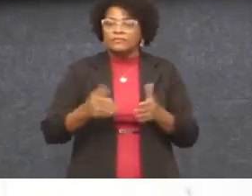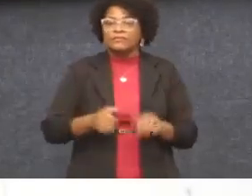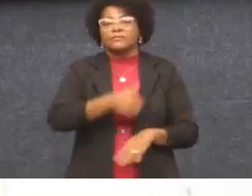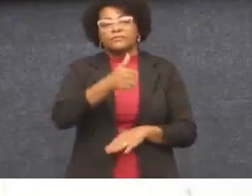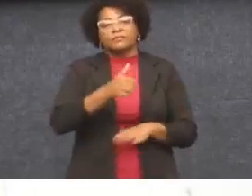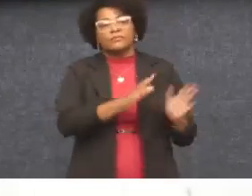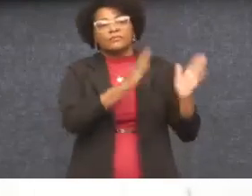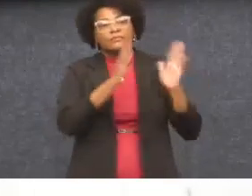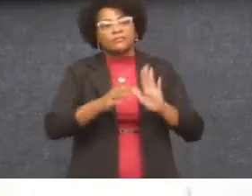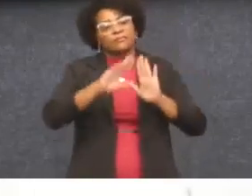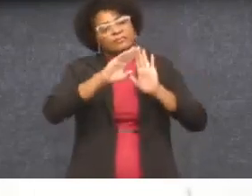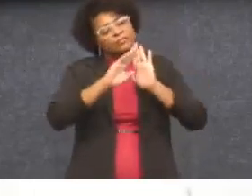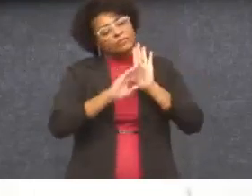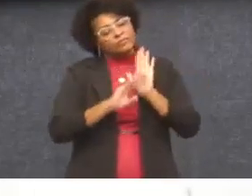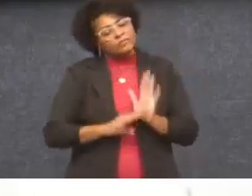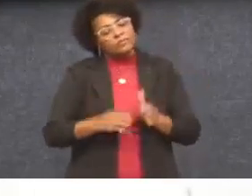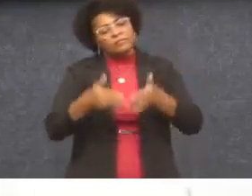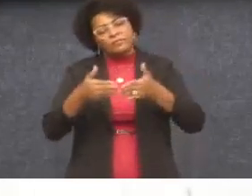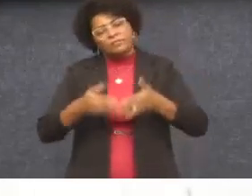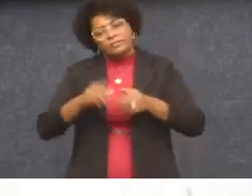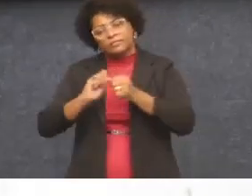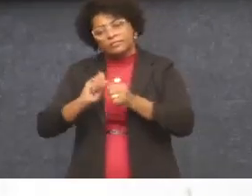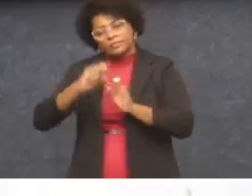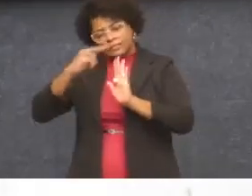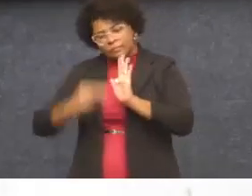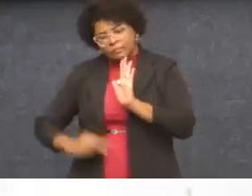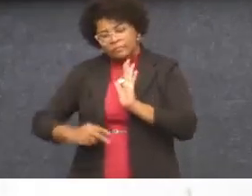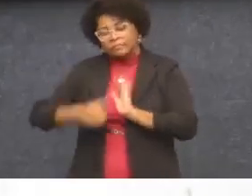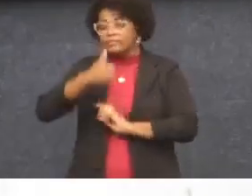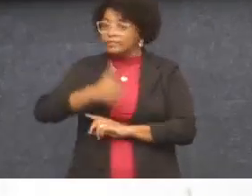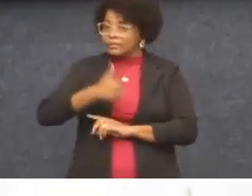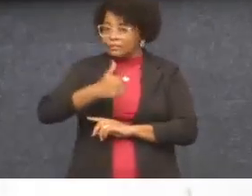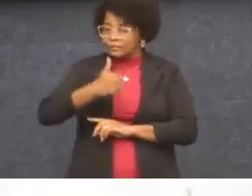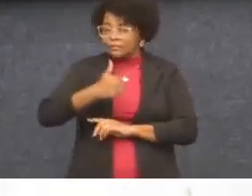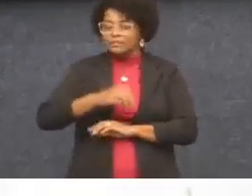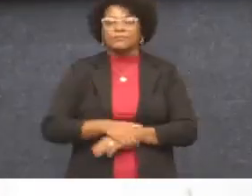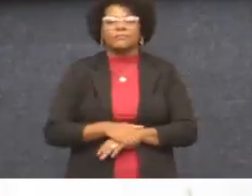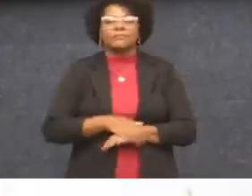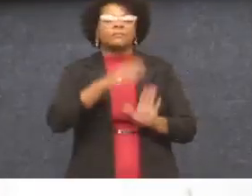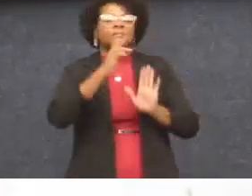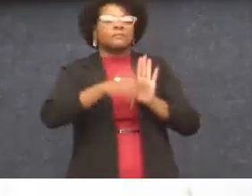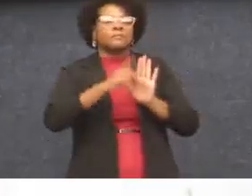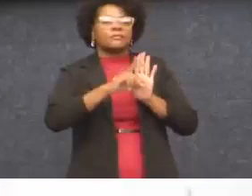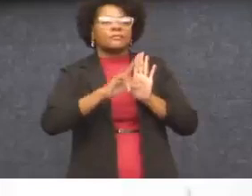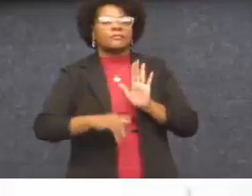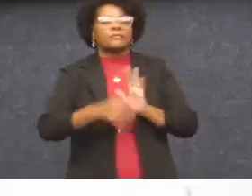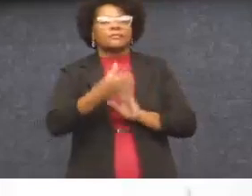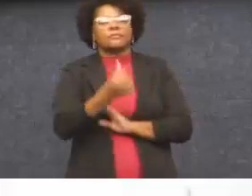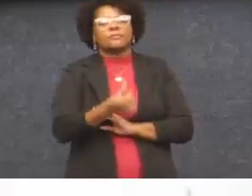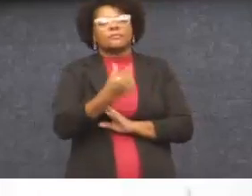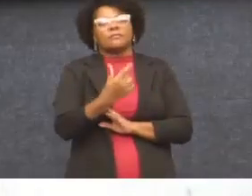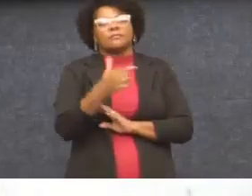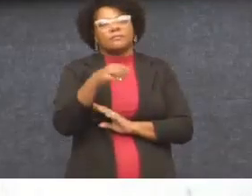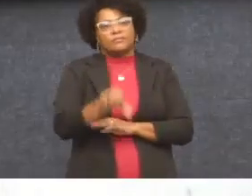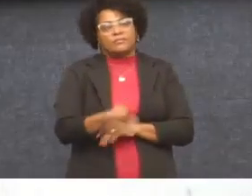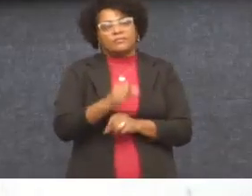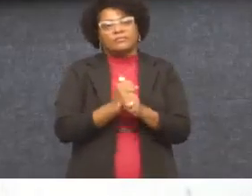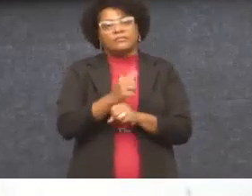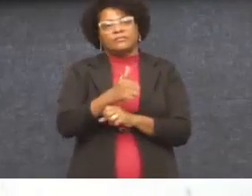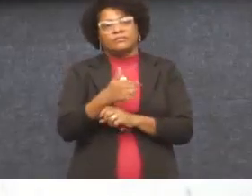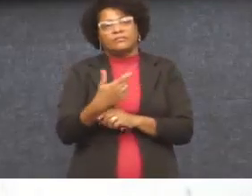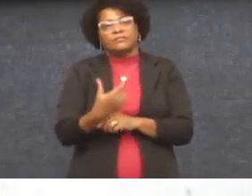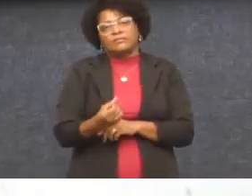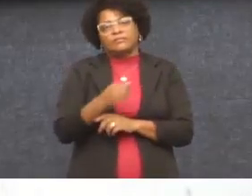ordem do dia. Senhor secretário, faça a leitura do primeiro item. Projeto de Lei 619 de 2023,